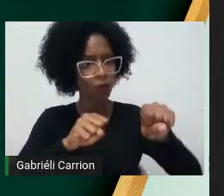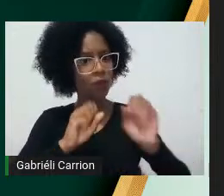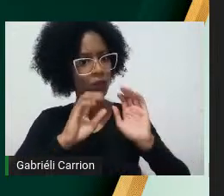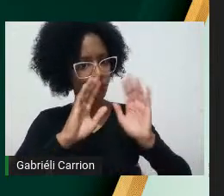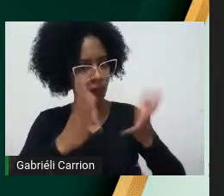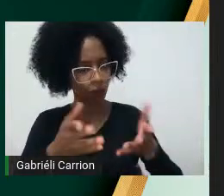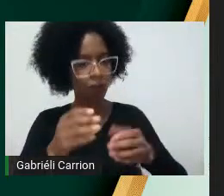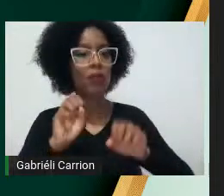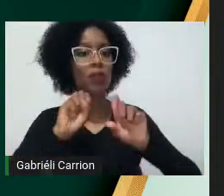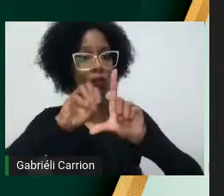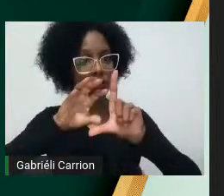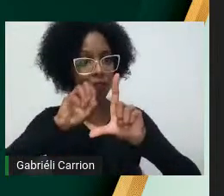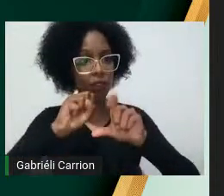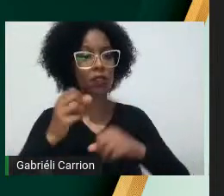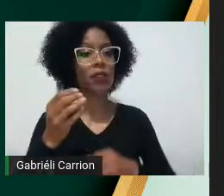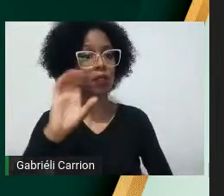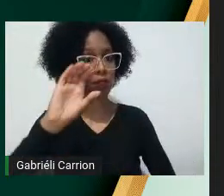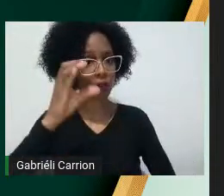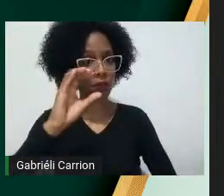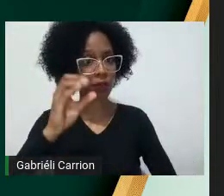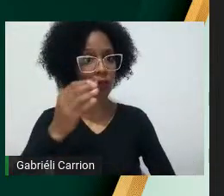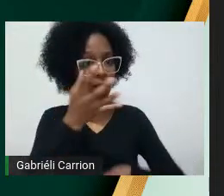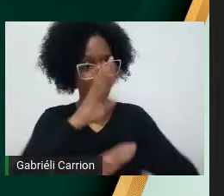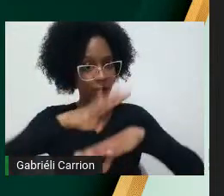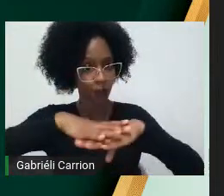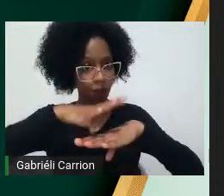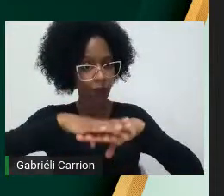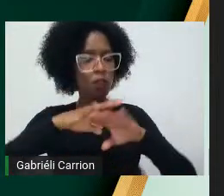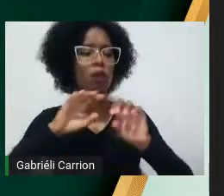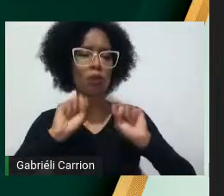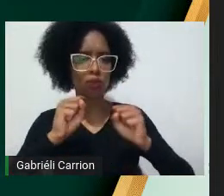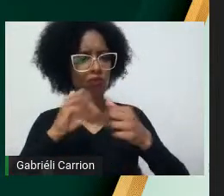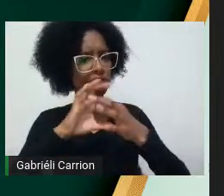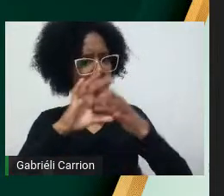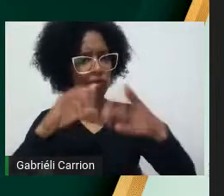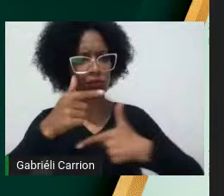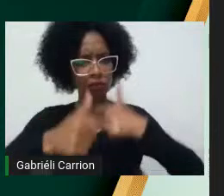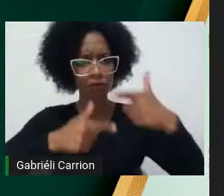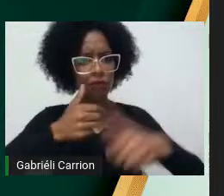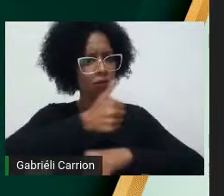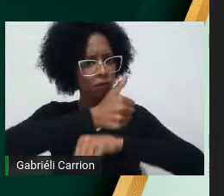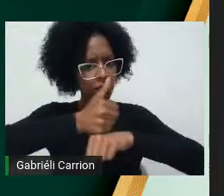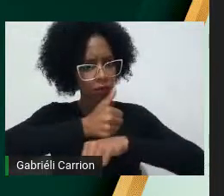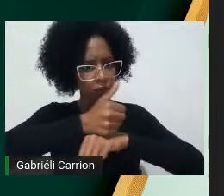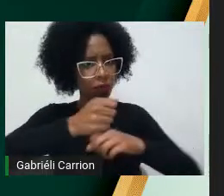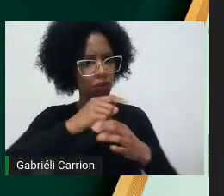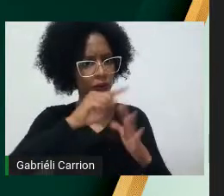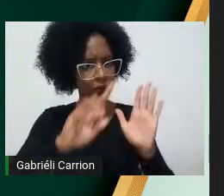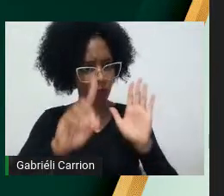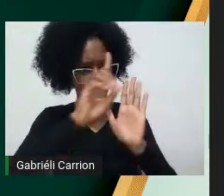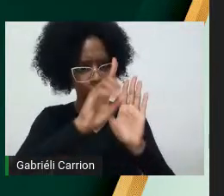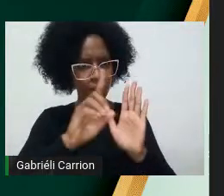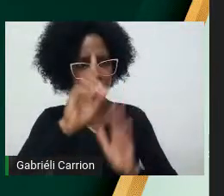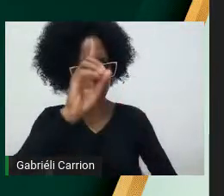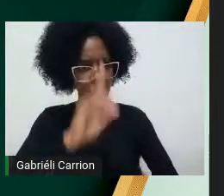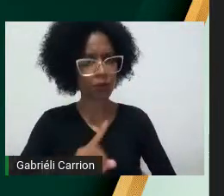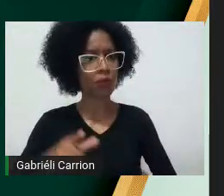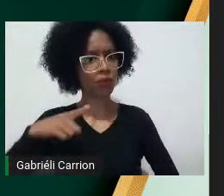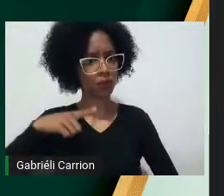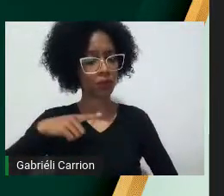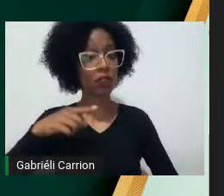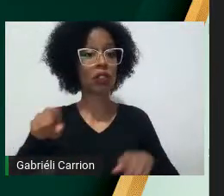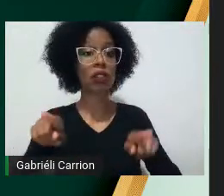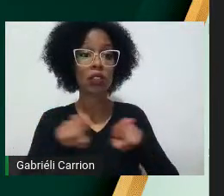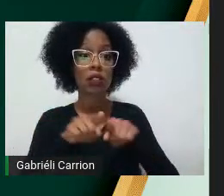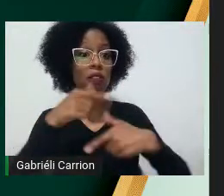Ciências Exatas para que possa usufruir de todos os direitos e prerrogativas previstos em lei e para o exercício